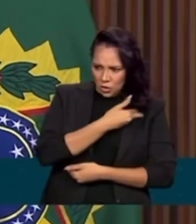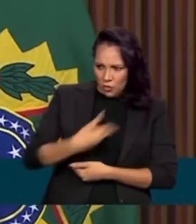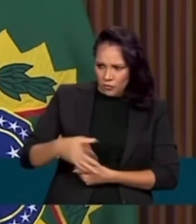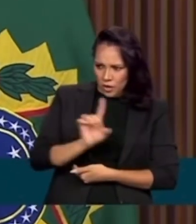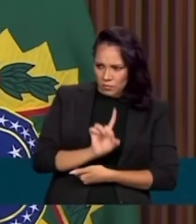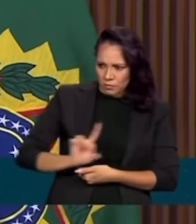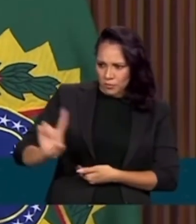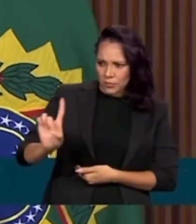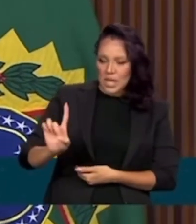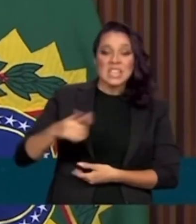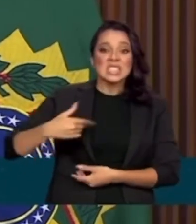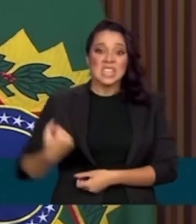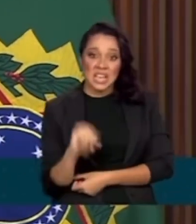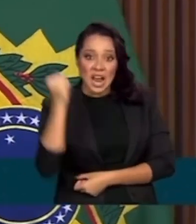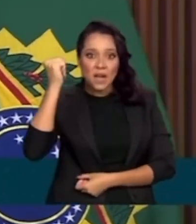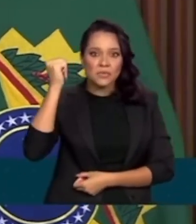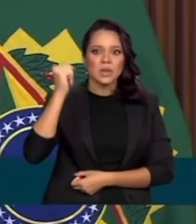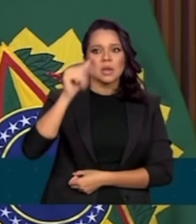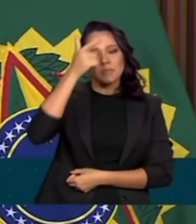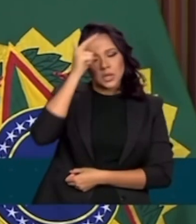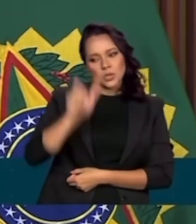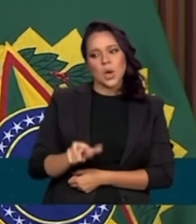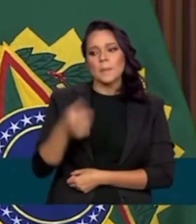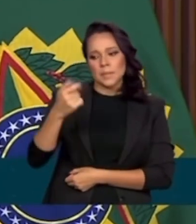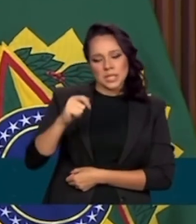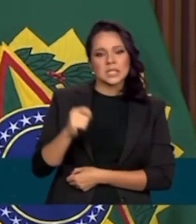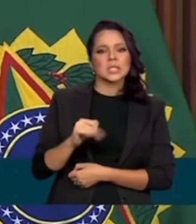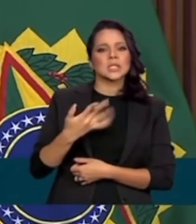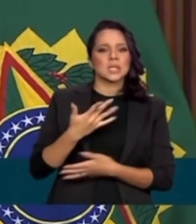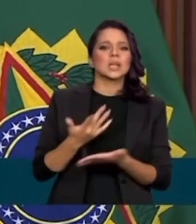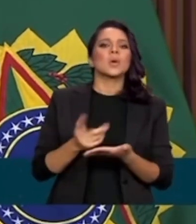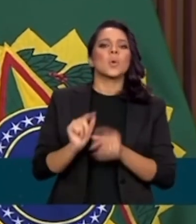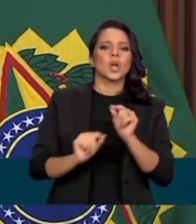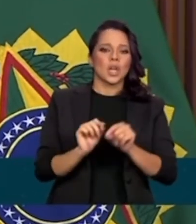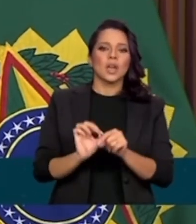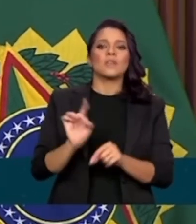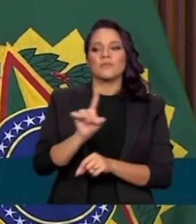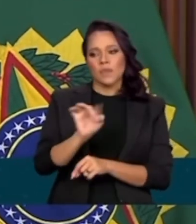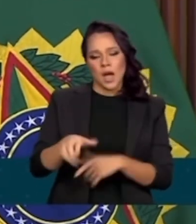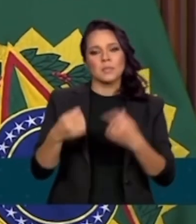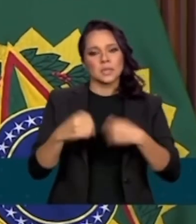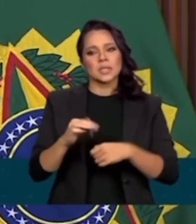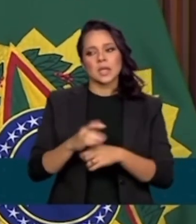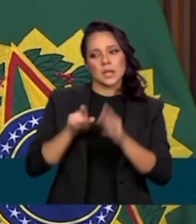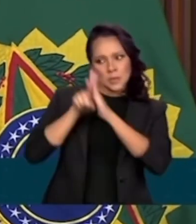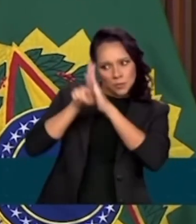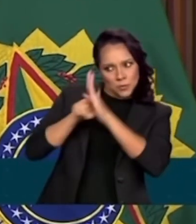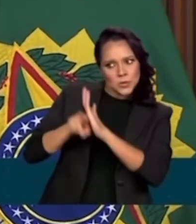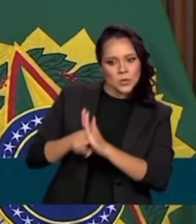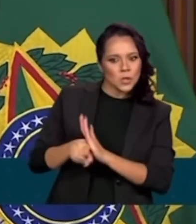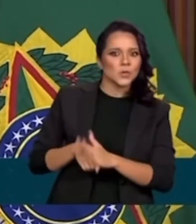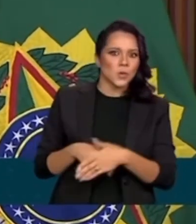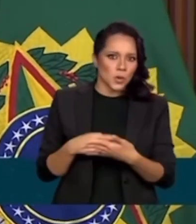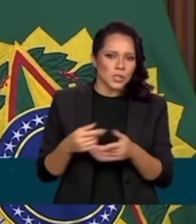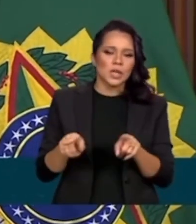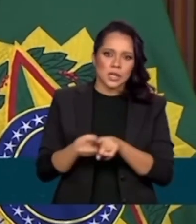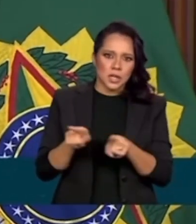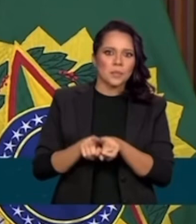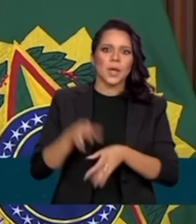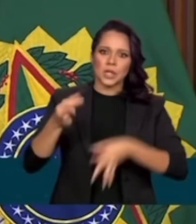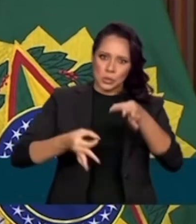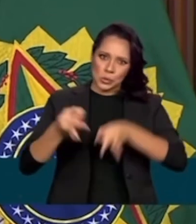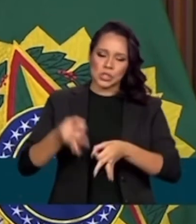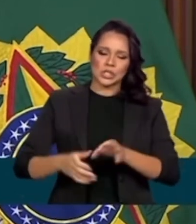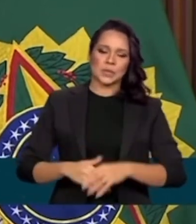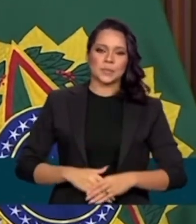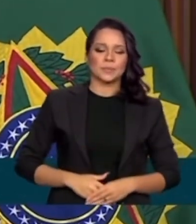se cometeu algo grave, a pessoa terá que se colocar diante das investigações e da própria